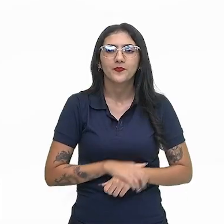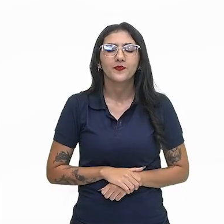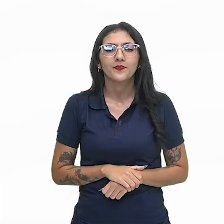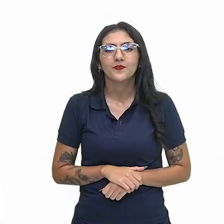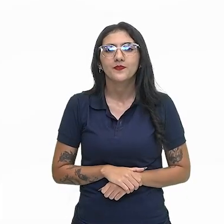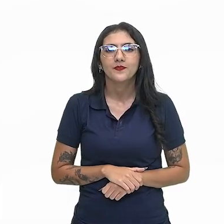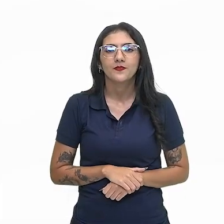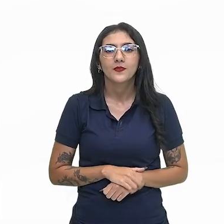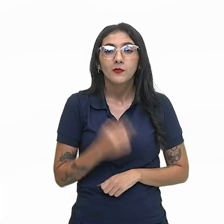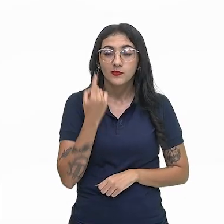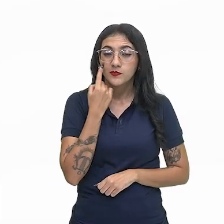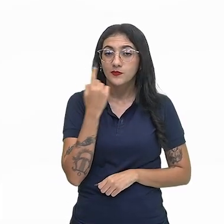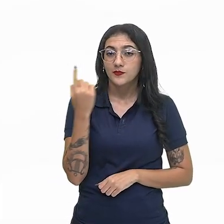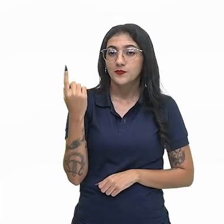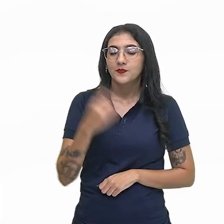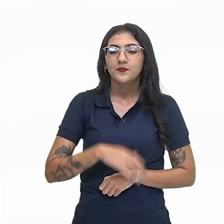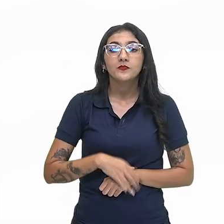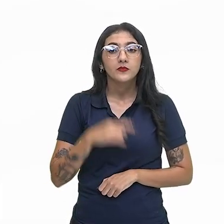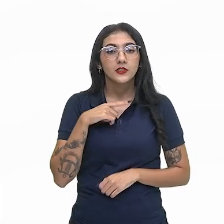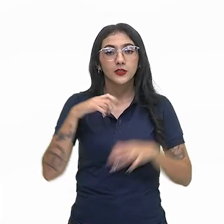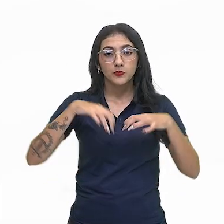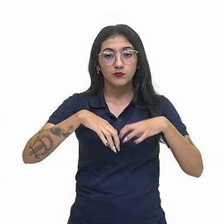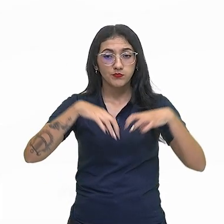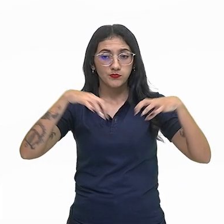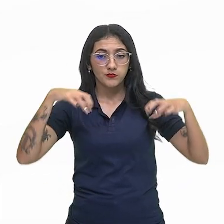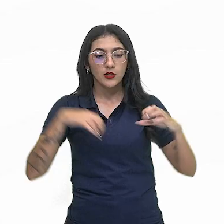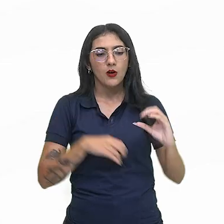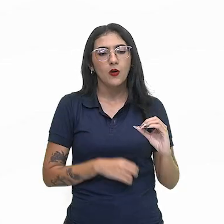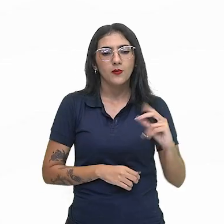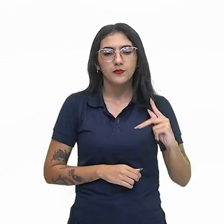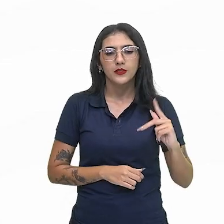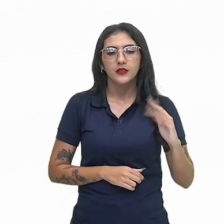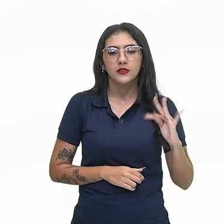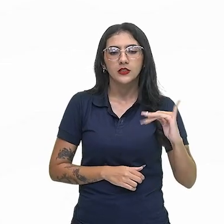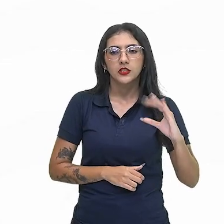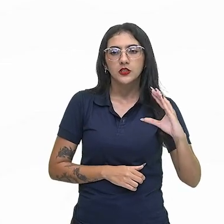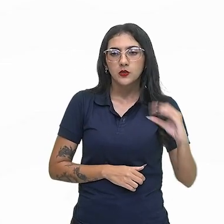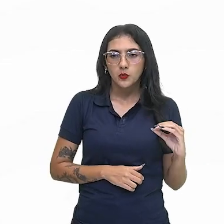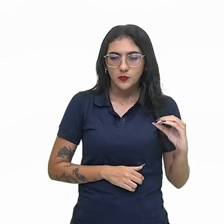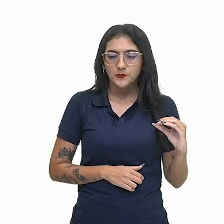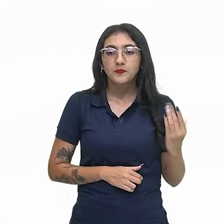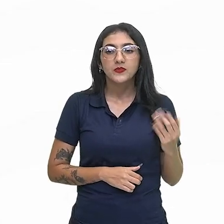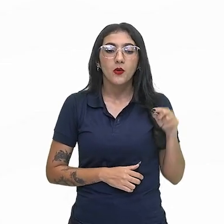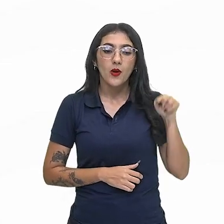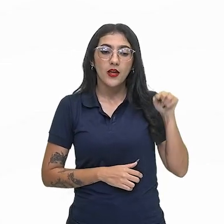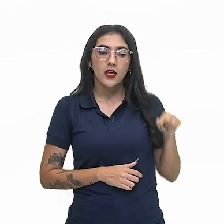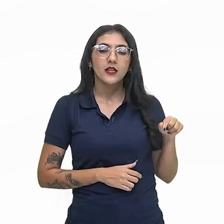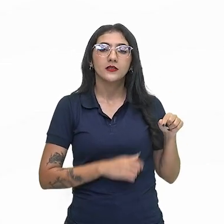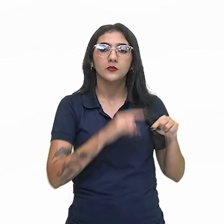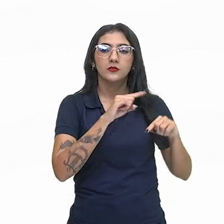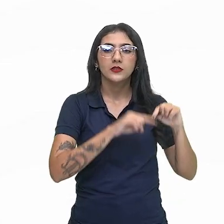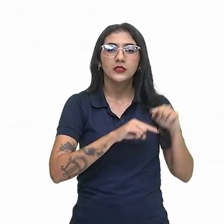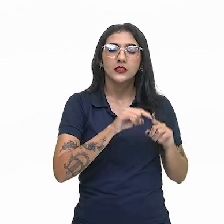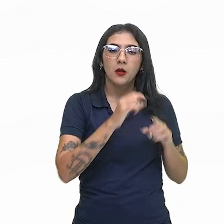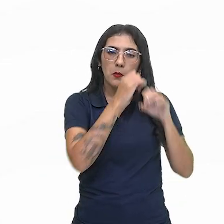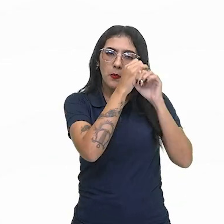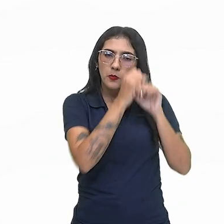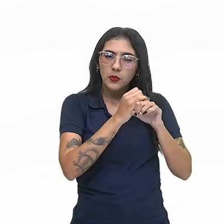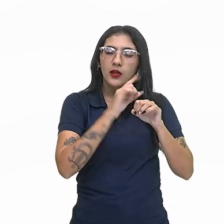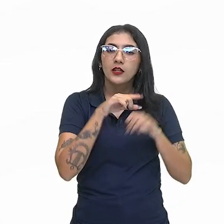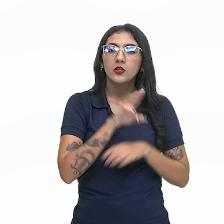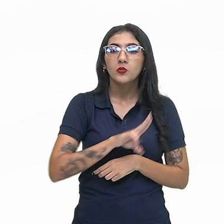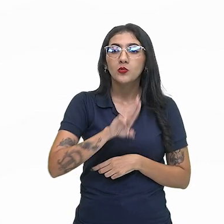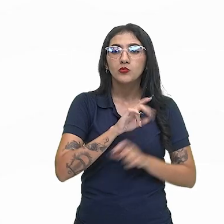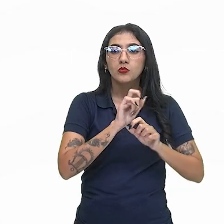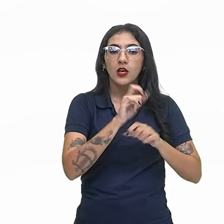elas. Divididas em microscópio óptico. Esse microscópio, ele utiliza o que nós chamamos de